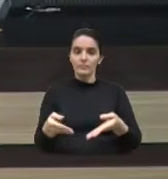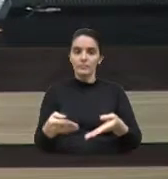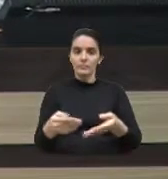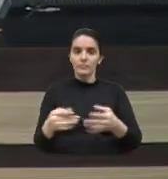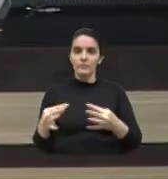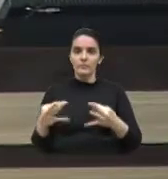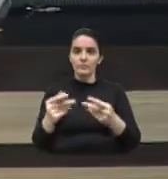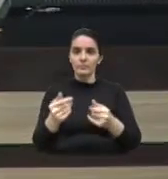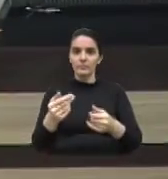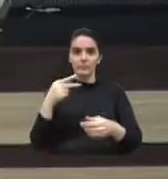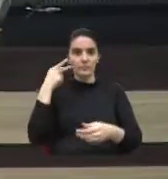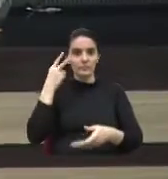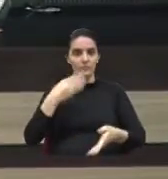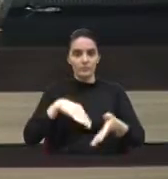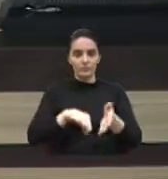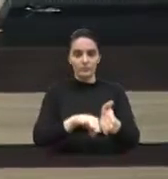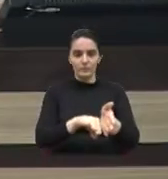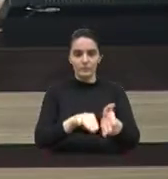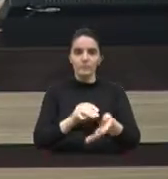dos vereadores. Pois não.